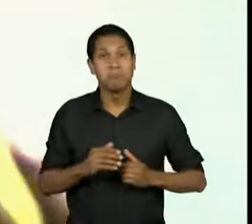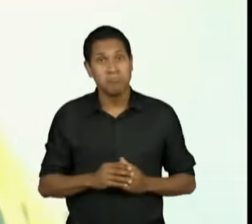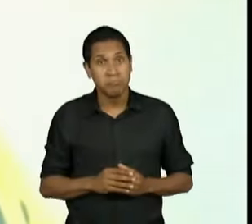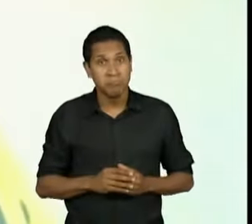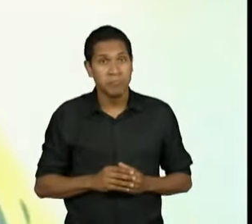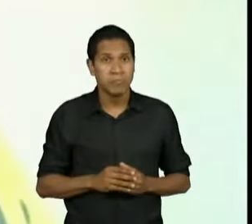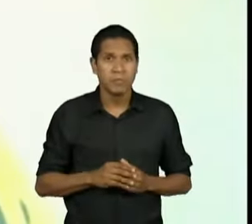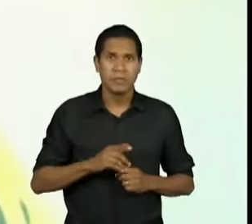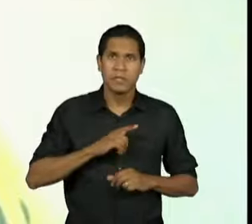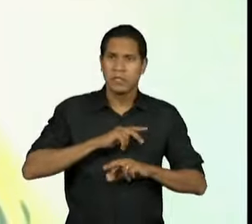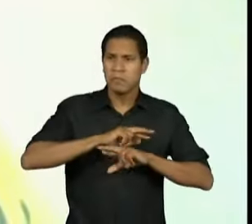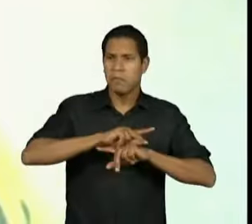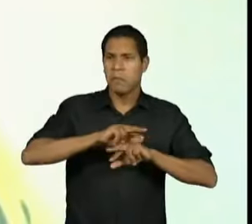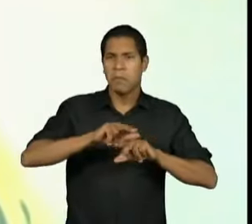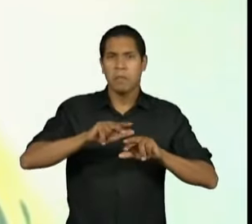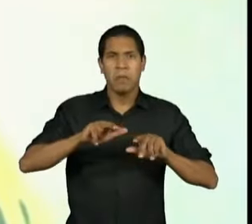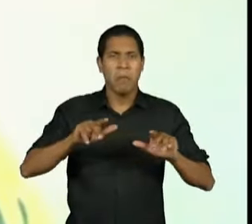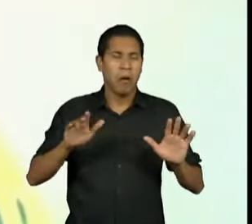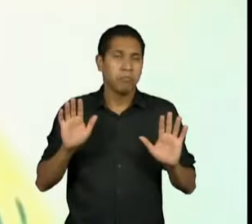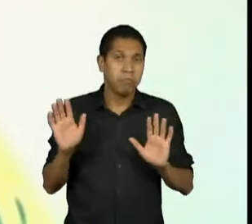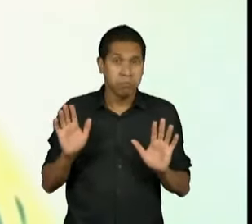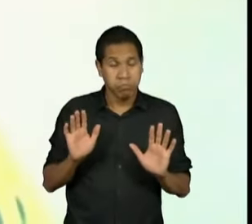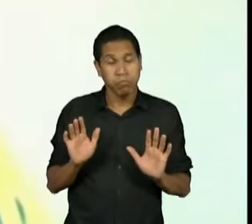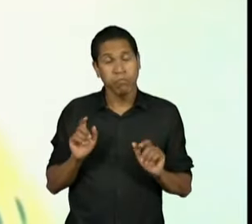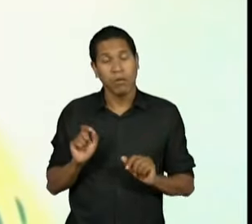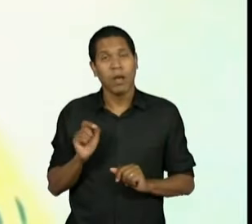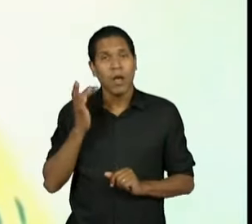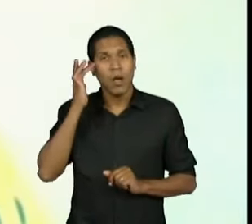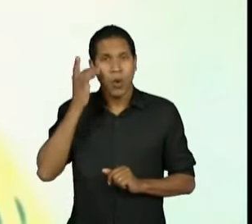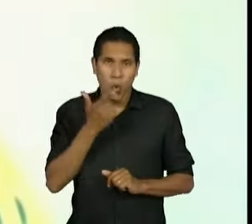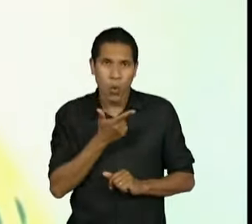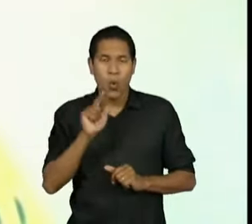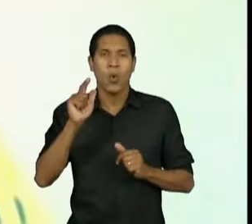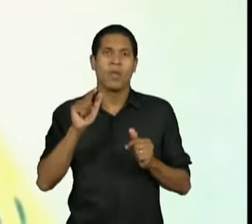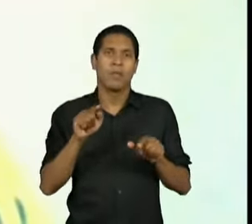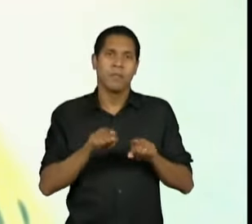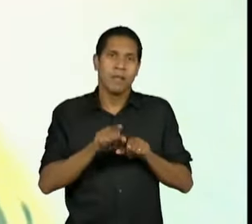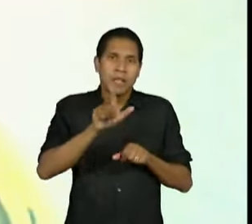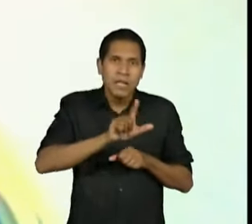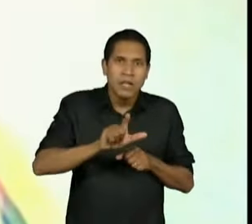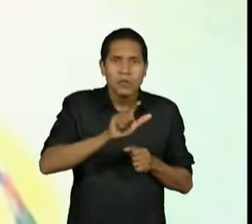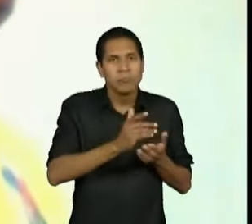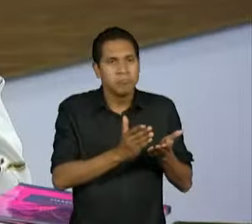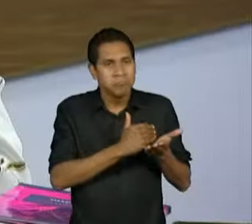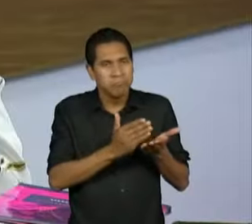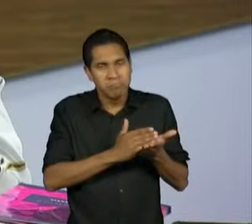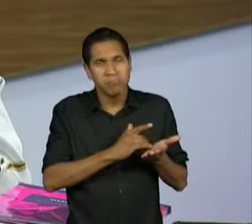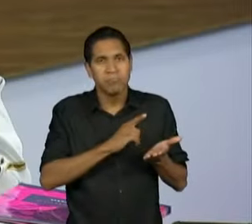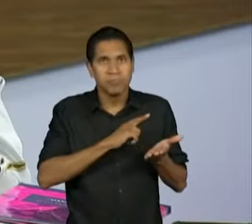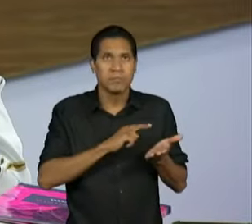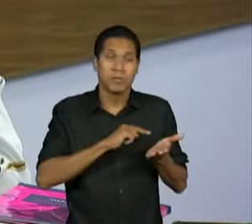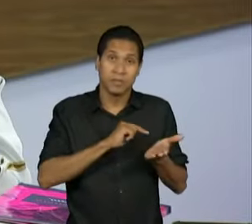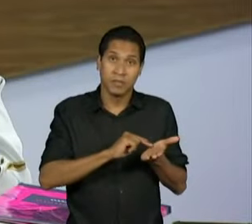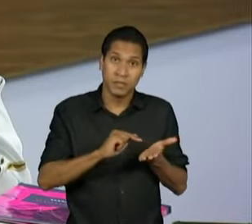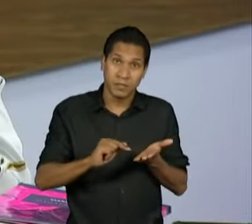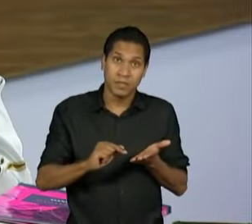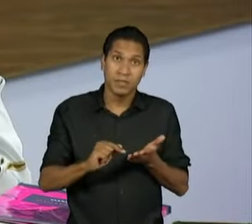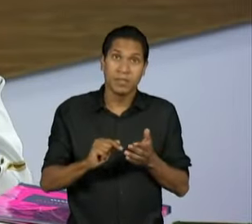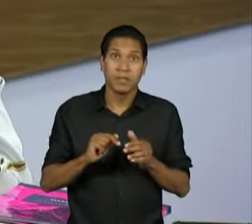o mais variado possível, né? Eu acho que outras literaturas, outras representações literárias